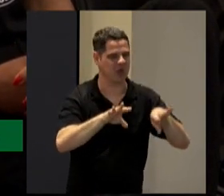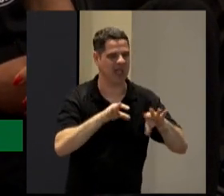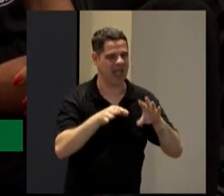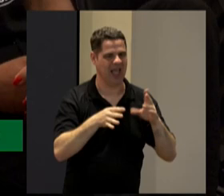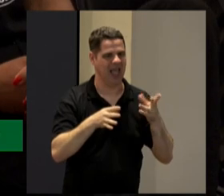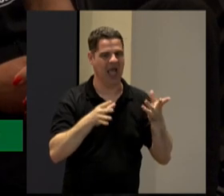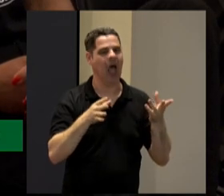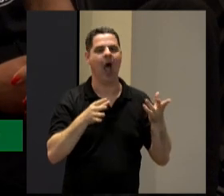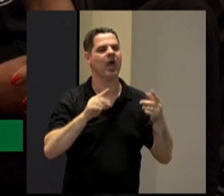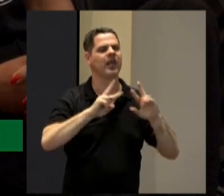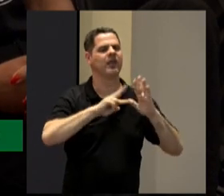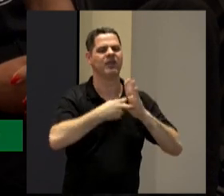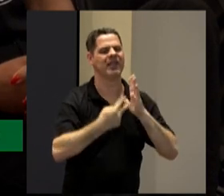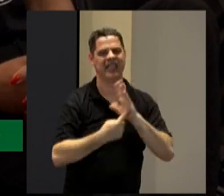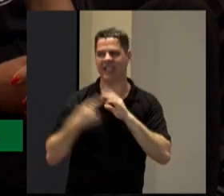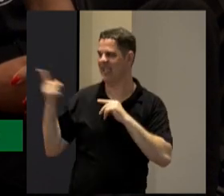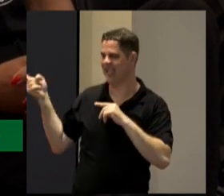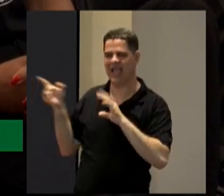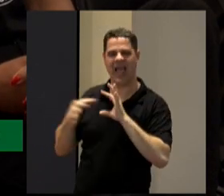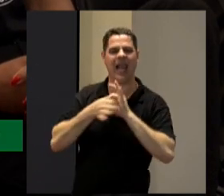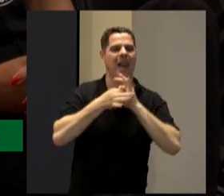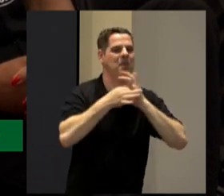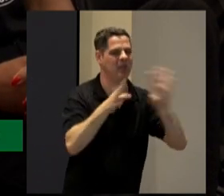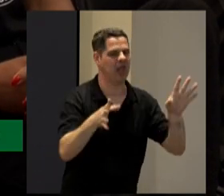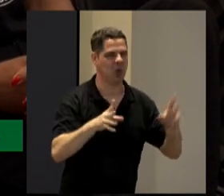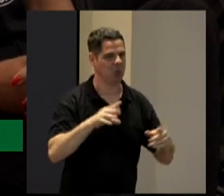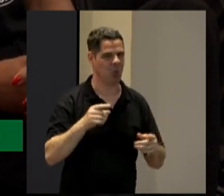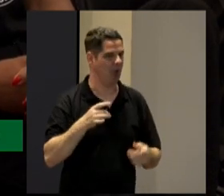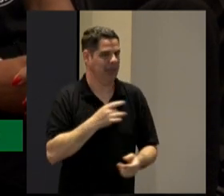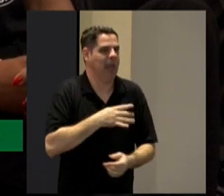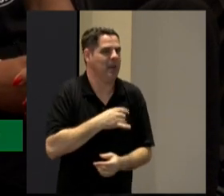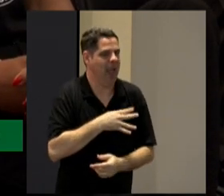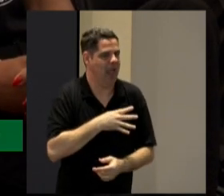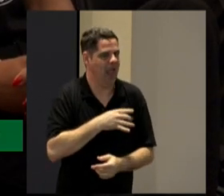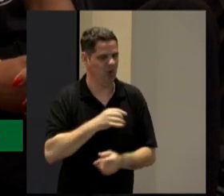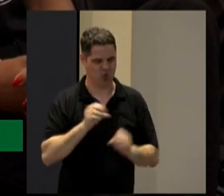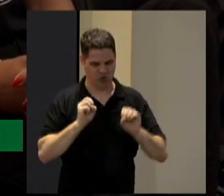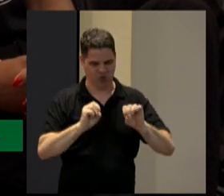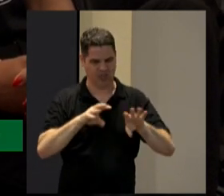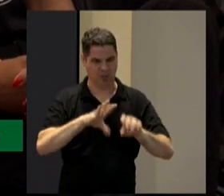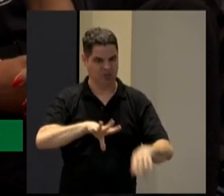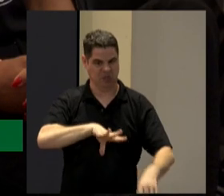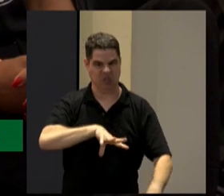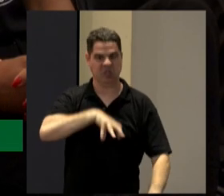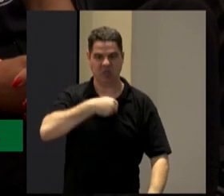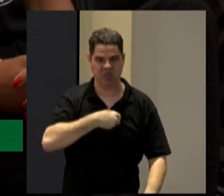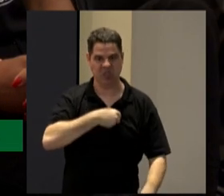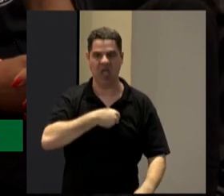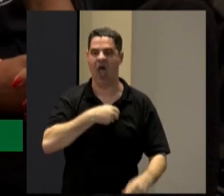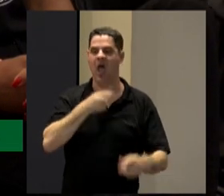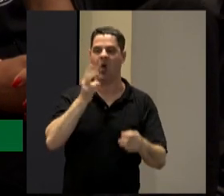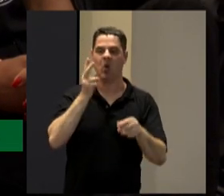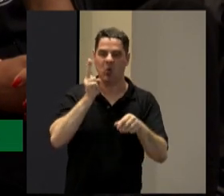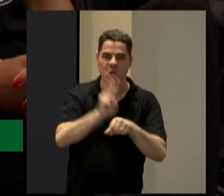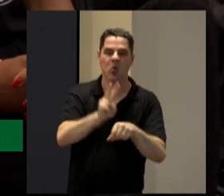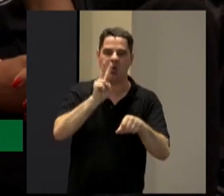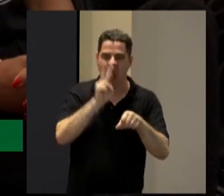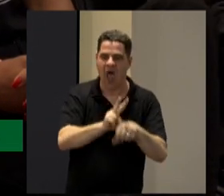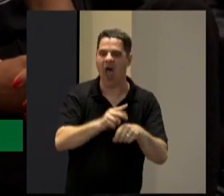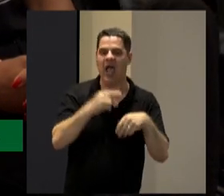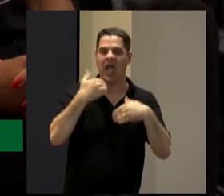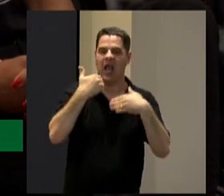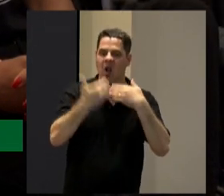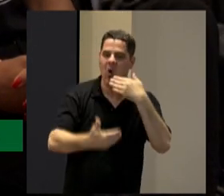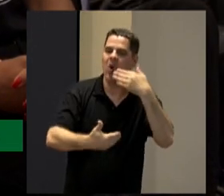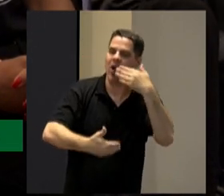ela não permite, ela não dá espaço para covardia. E se a educação ela é vigilância, quando a